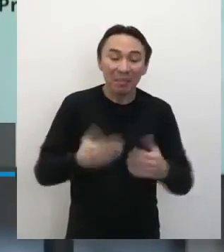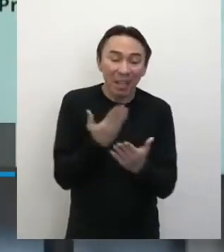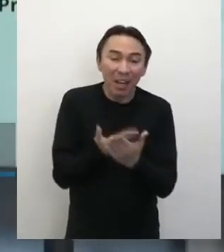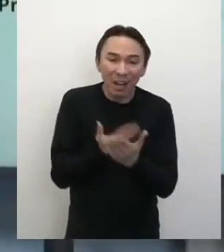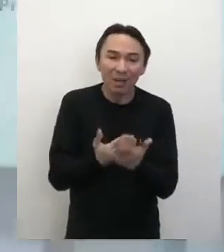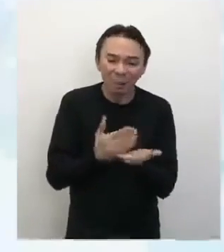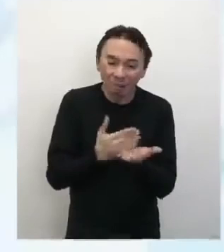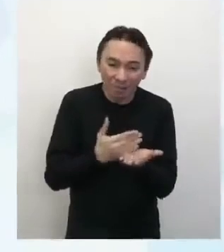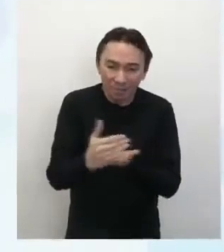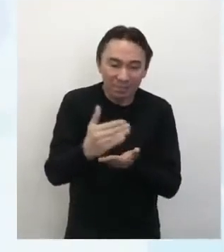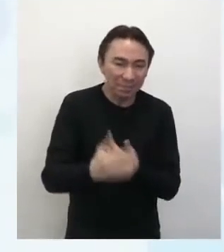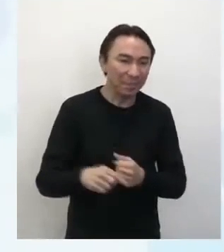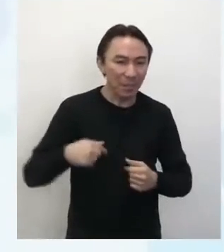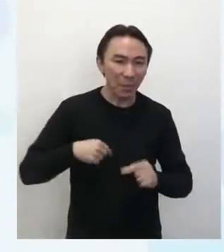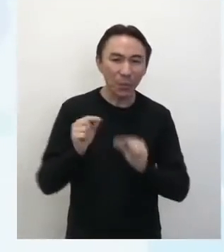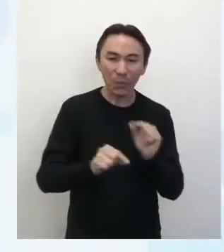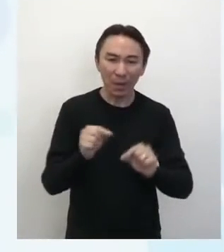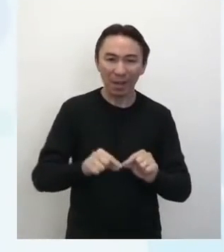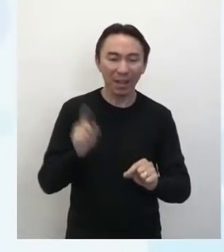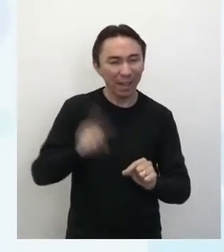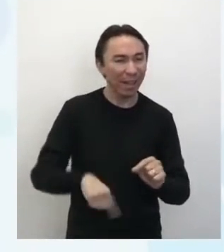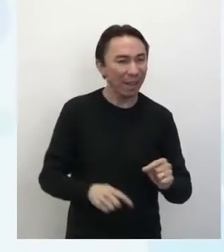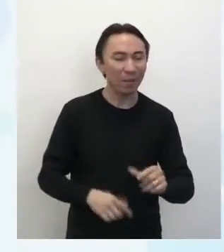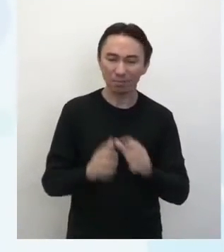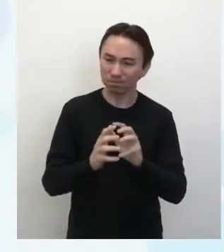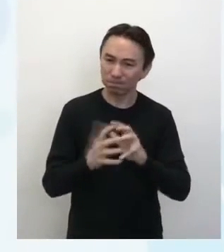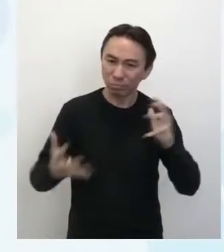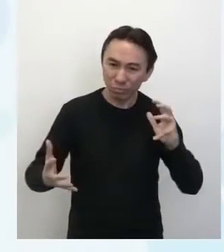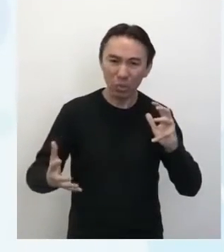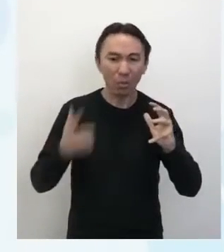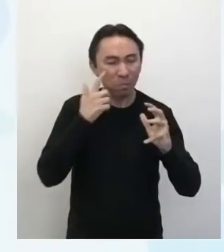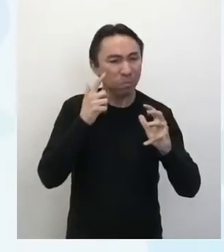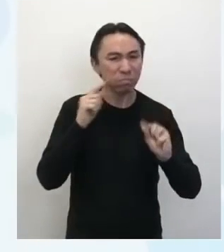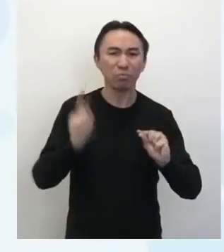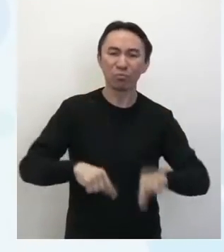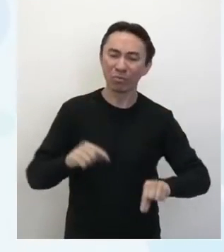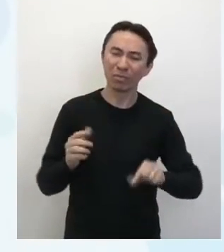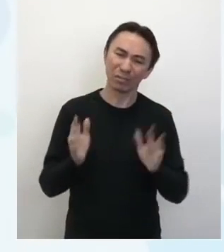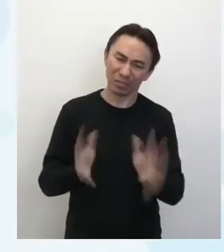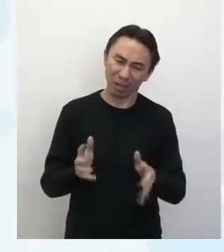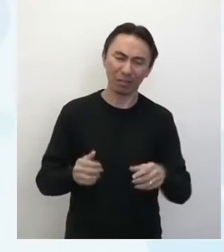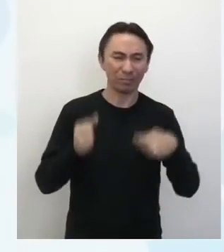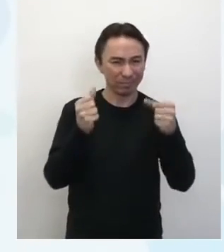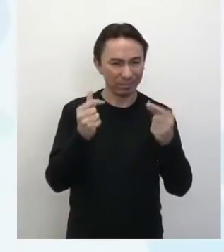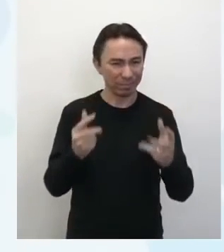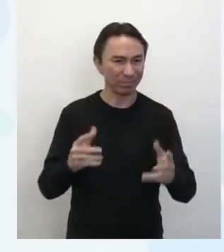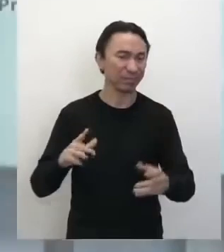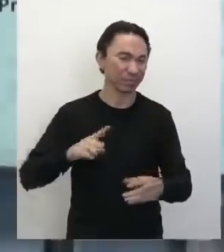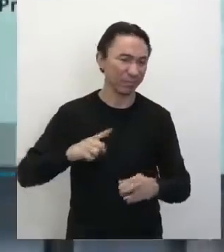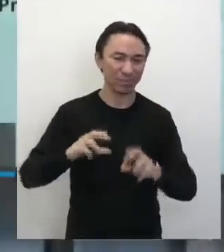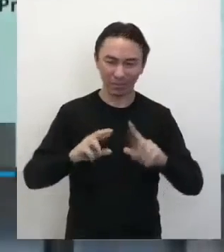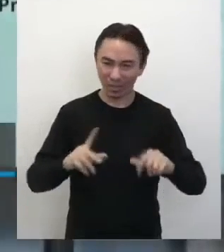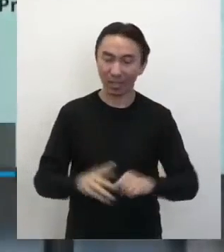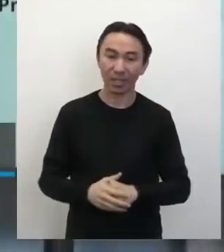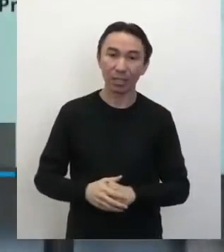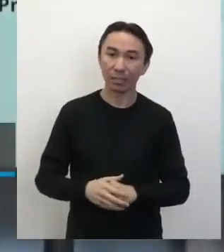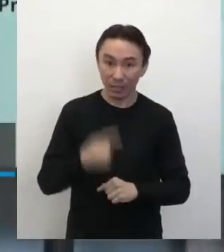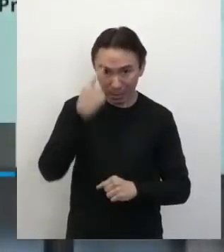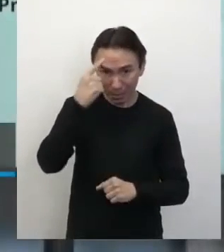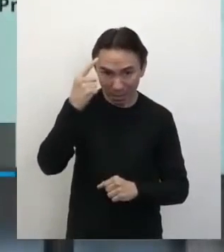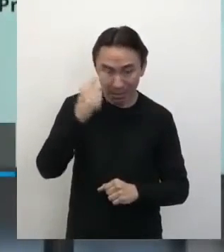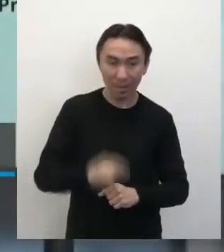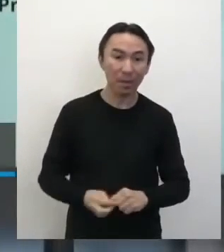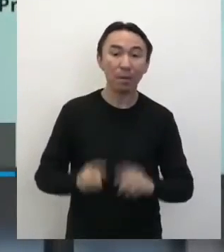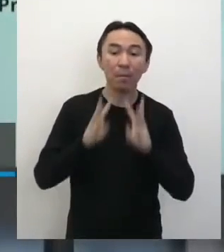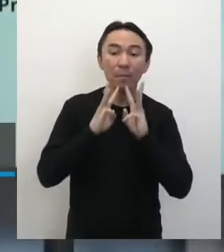né? A gente já falou bastante sobre grandeza nessas 6 aulas que nós trabalhamos, né? Então, nós trabalhamos a ideia de massa. Lembrando que a gente não